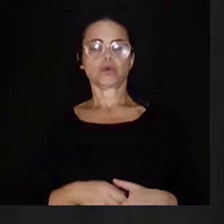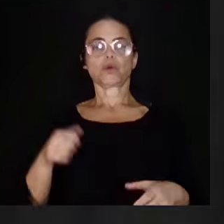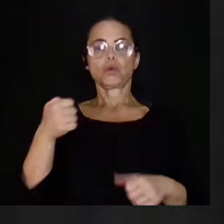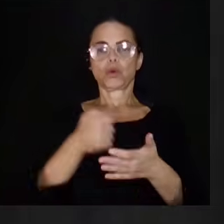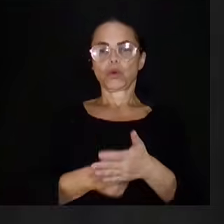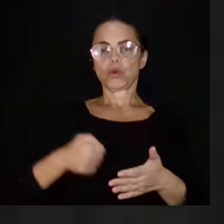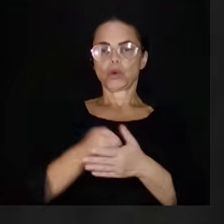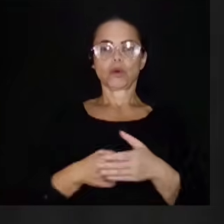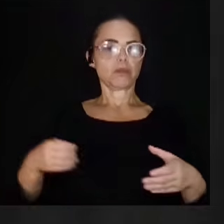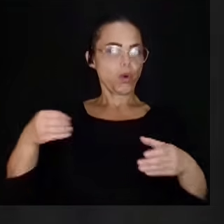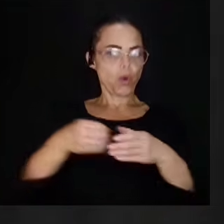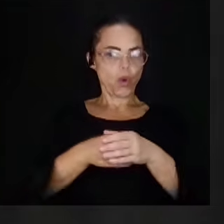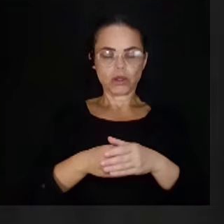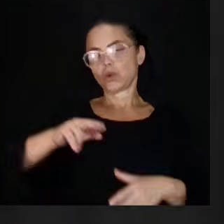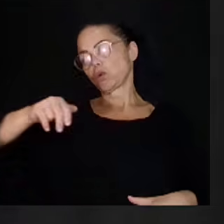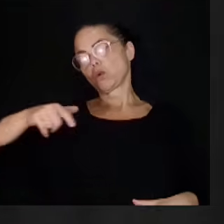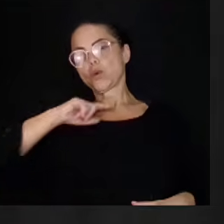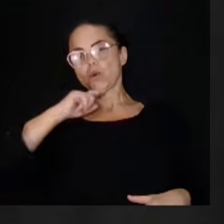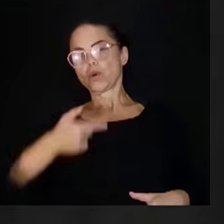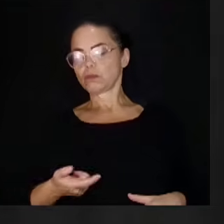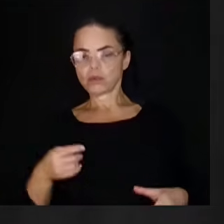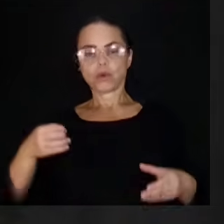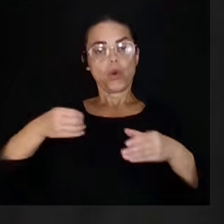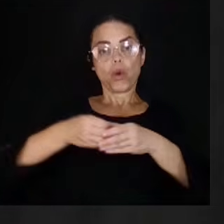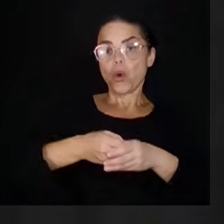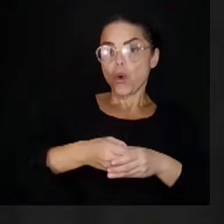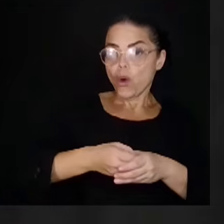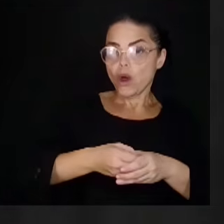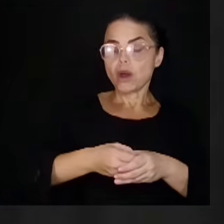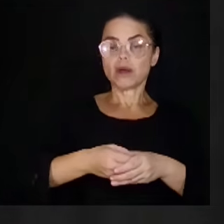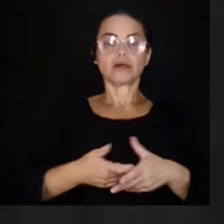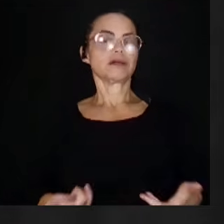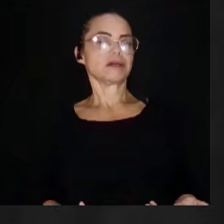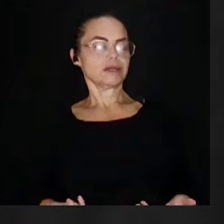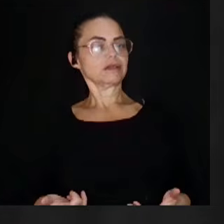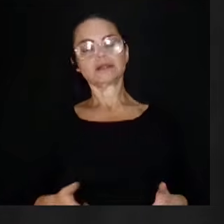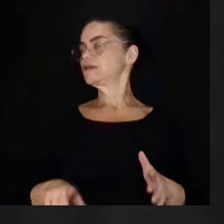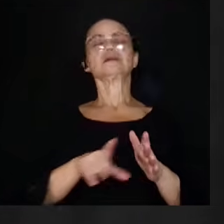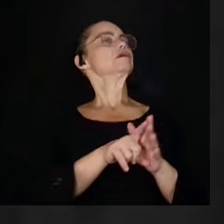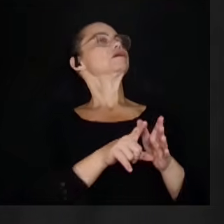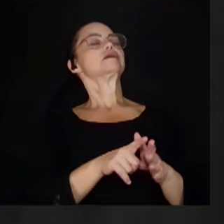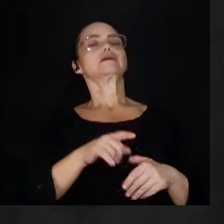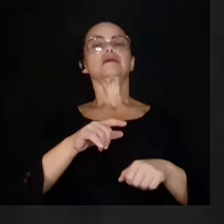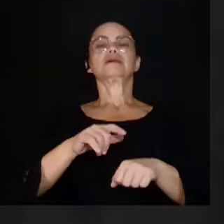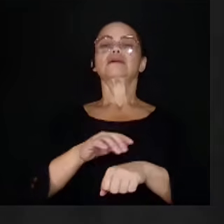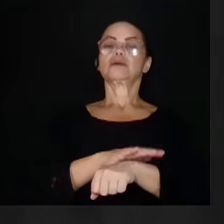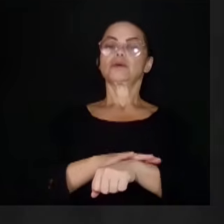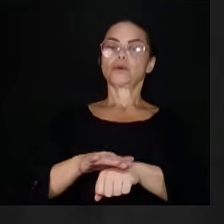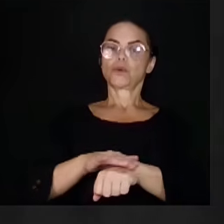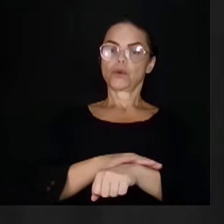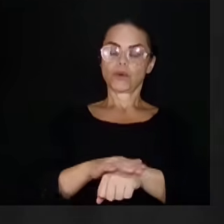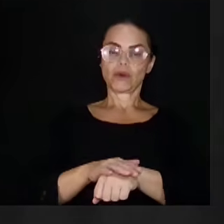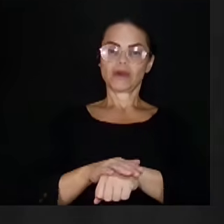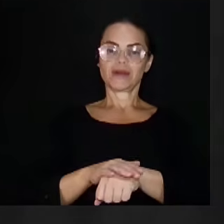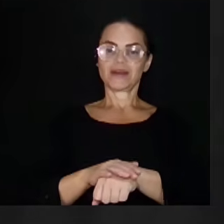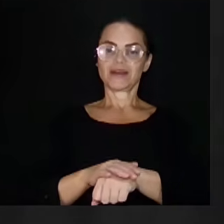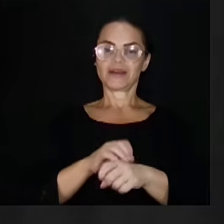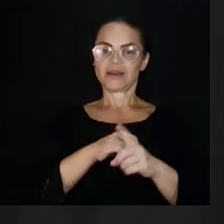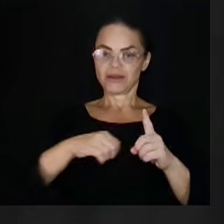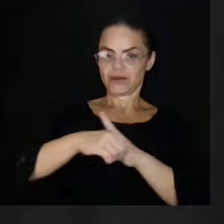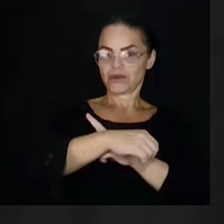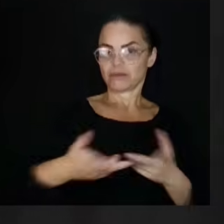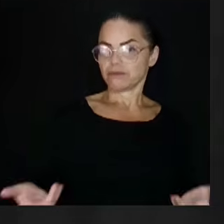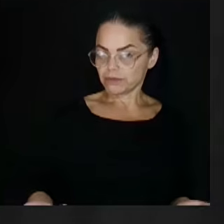Não, eu nunca consegui cotas, porque as cotas, além da cor da pele, tem a questão social, né? E aí, trabalhando